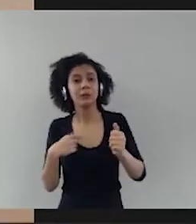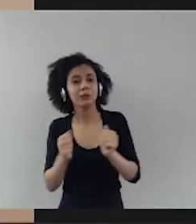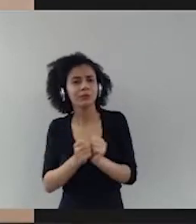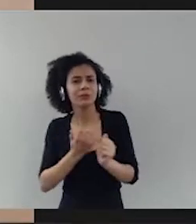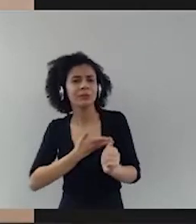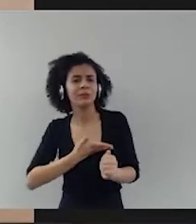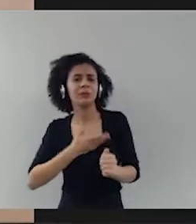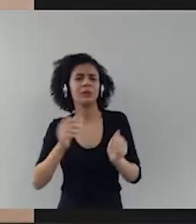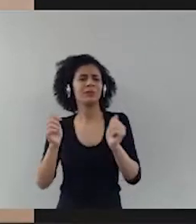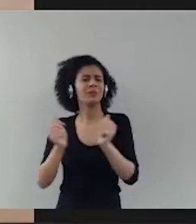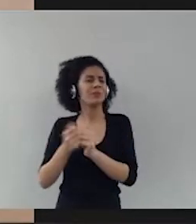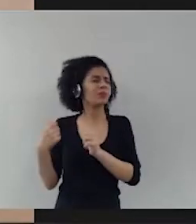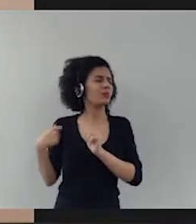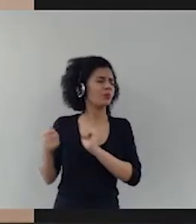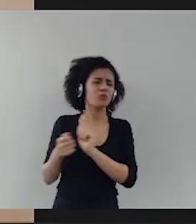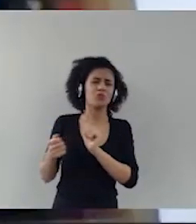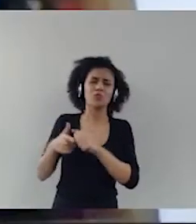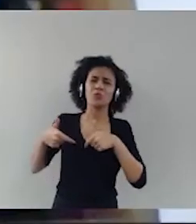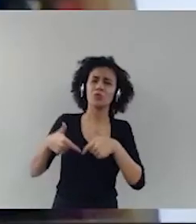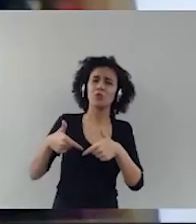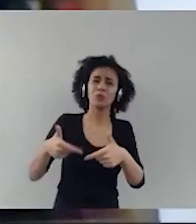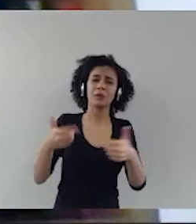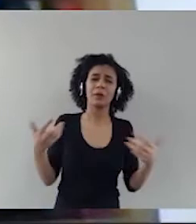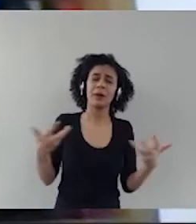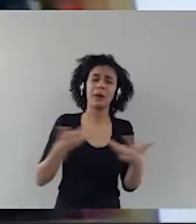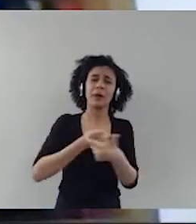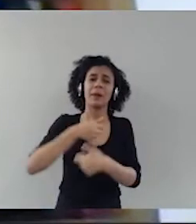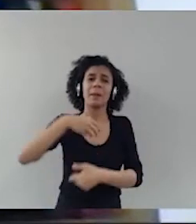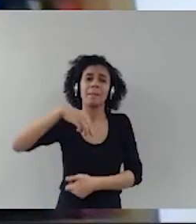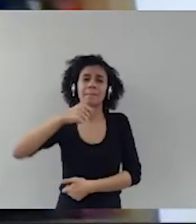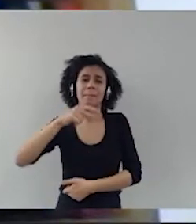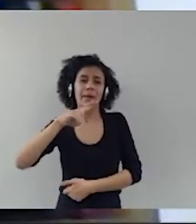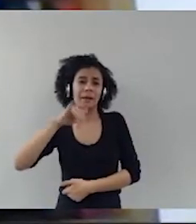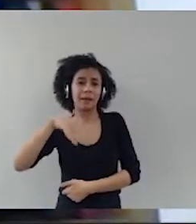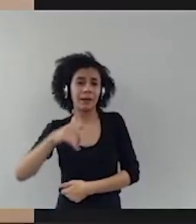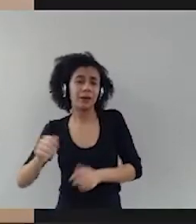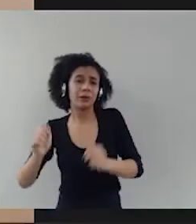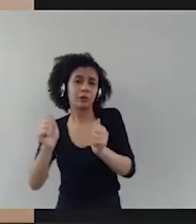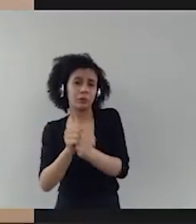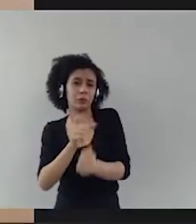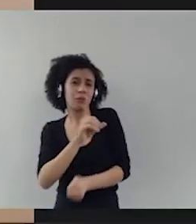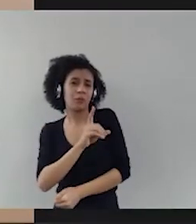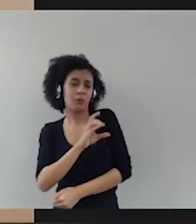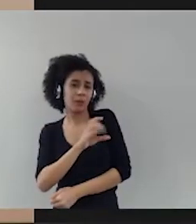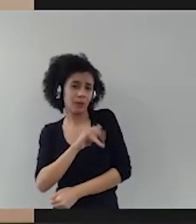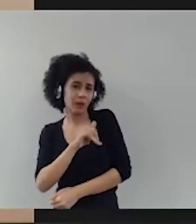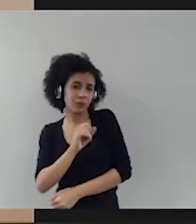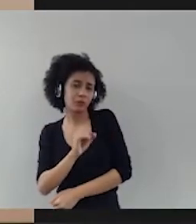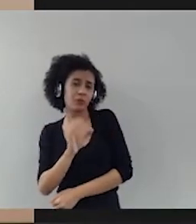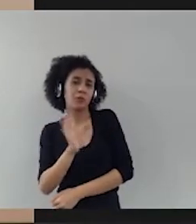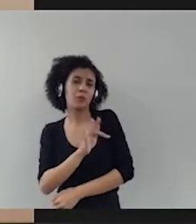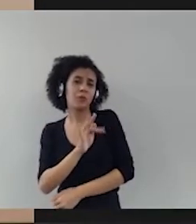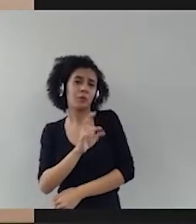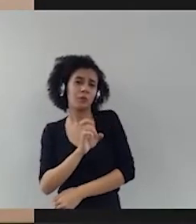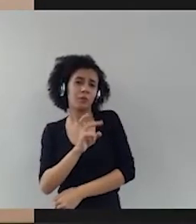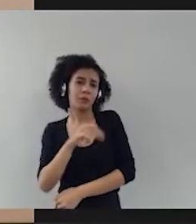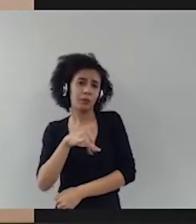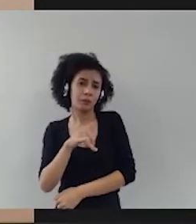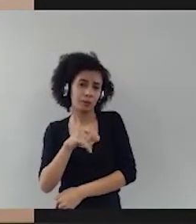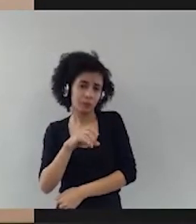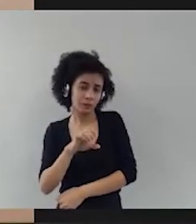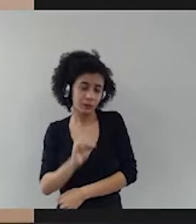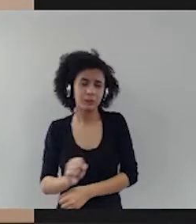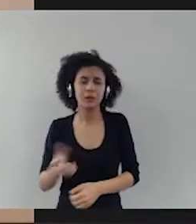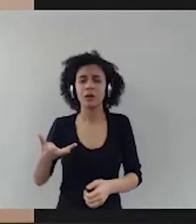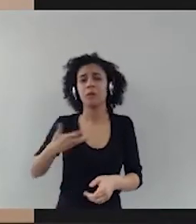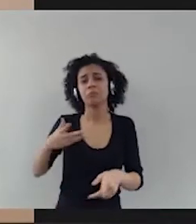colega, companheira de todas as lutas, brilhante Marina Gadelha, ao lado de Edésio Fernandes também, meu querido colega e companheiro